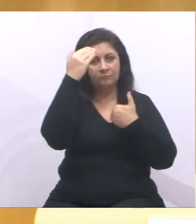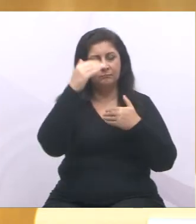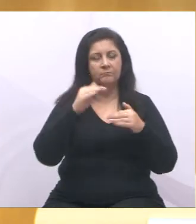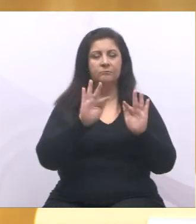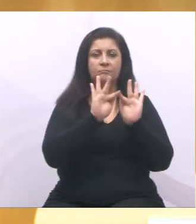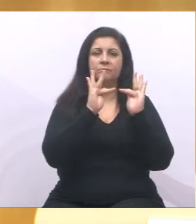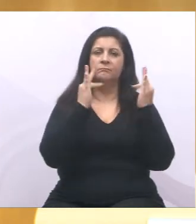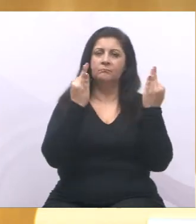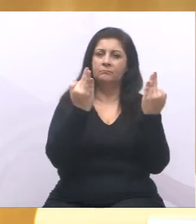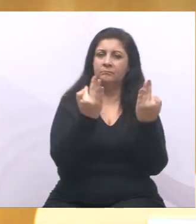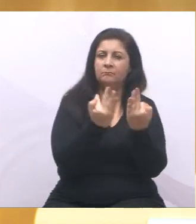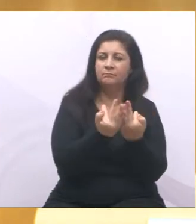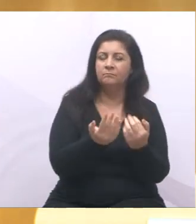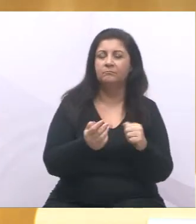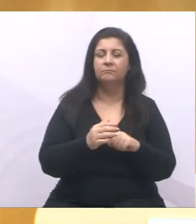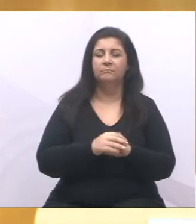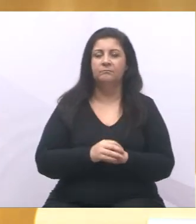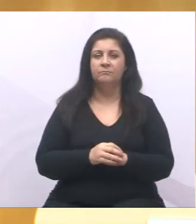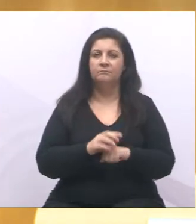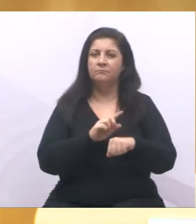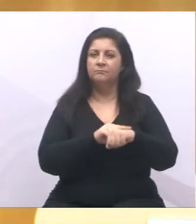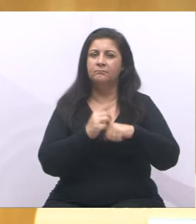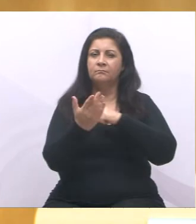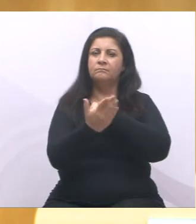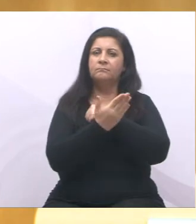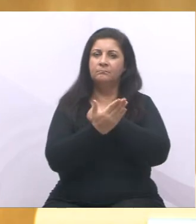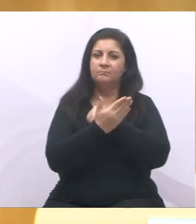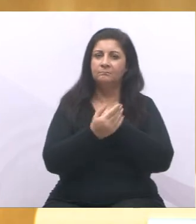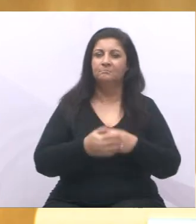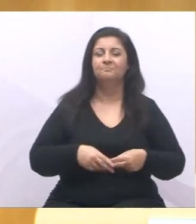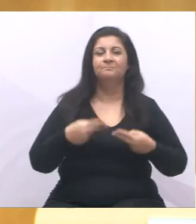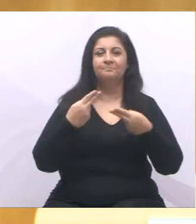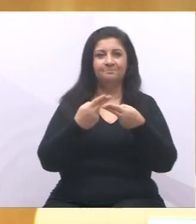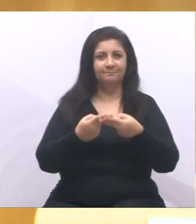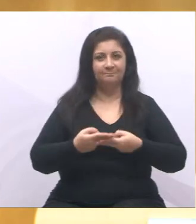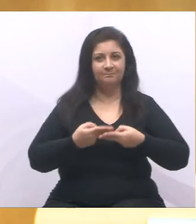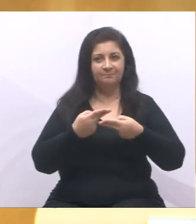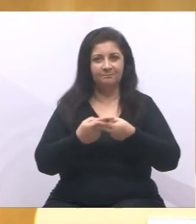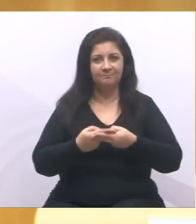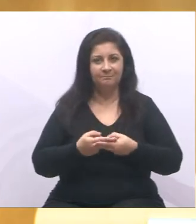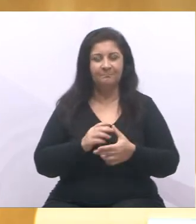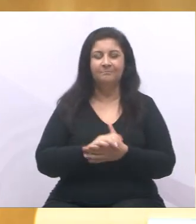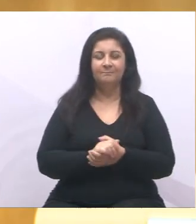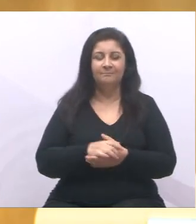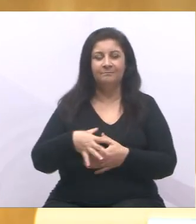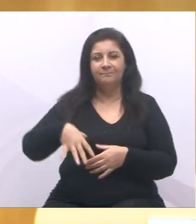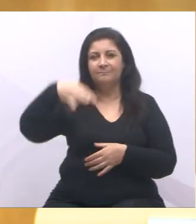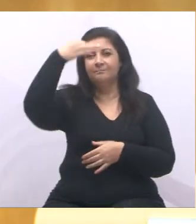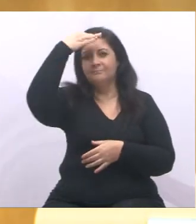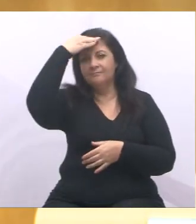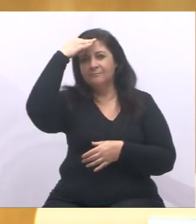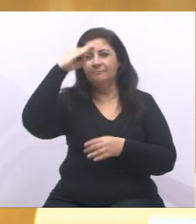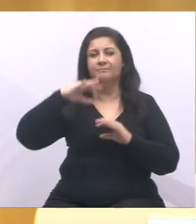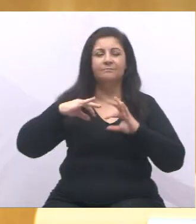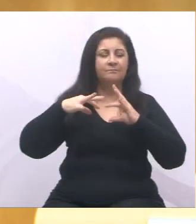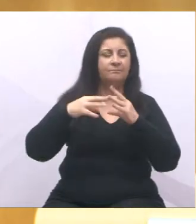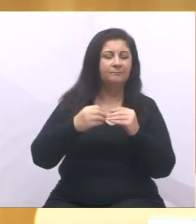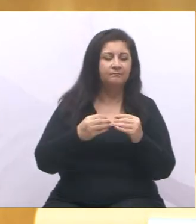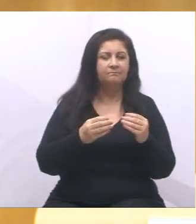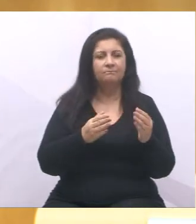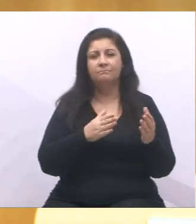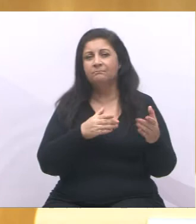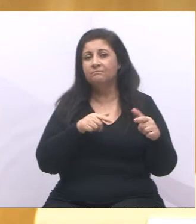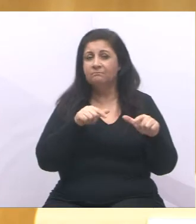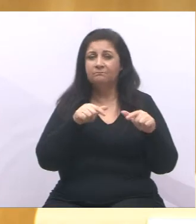as horas cedidas, agradecer a paciência, agradecer a compreensão do que é o processo político